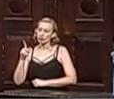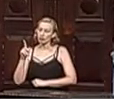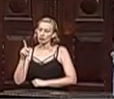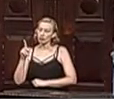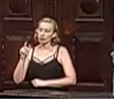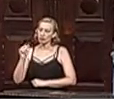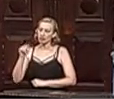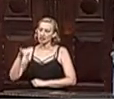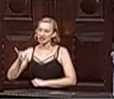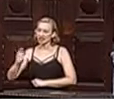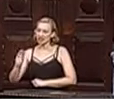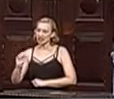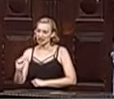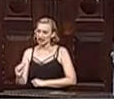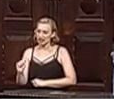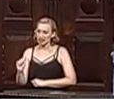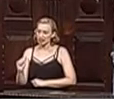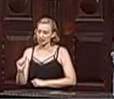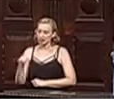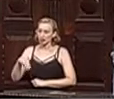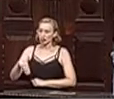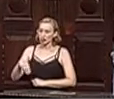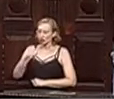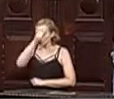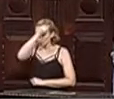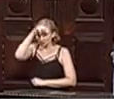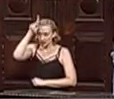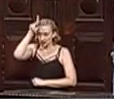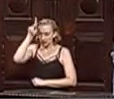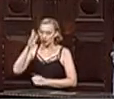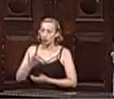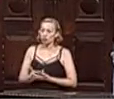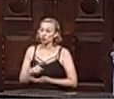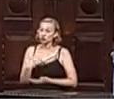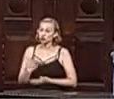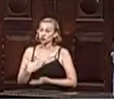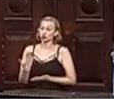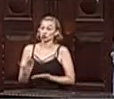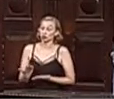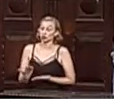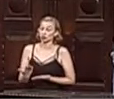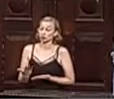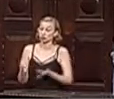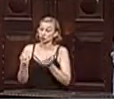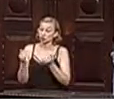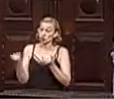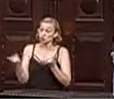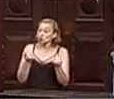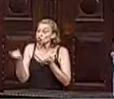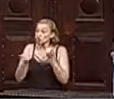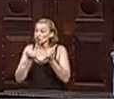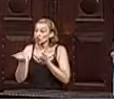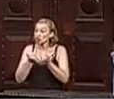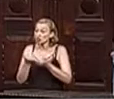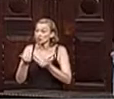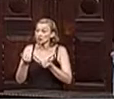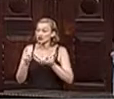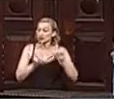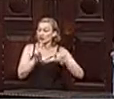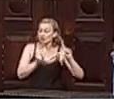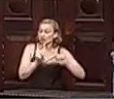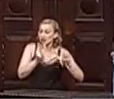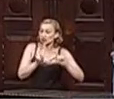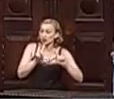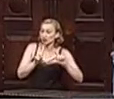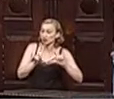Conlurb. Fomos hoje surpreendidos, todos, por notícias veiculadas pela imprensa